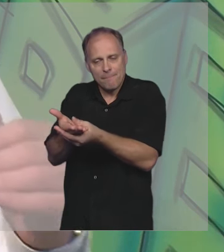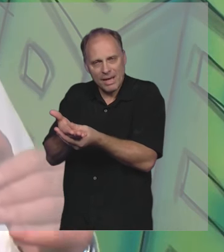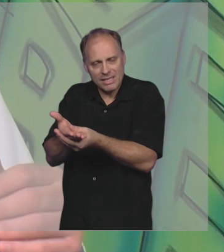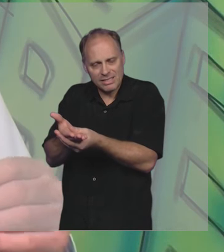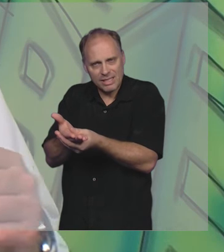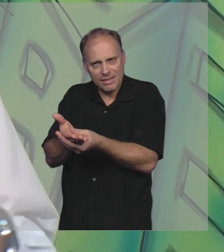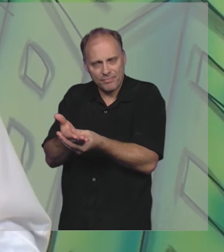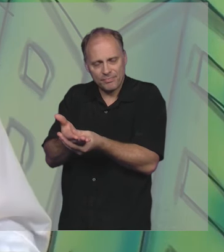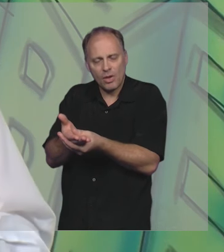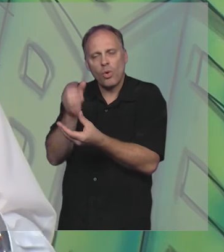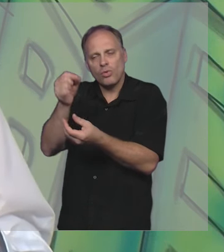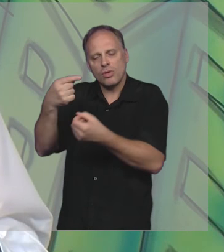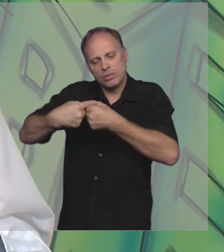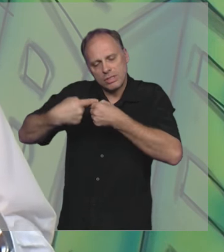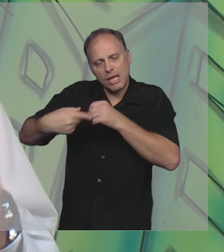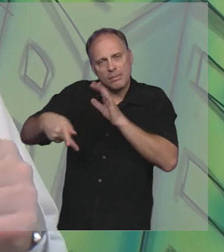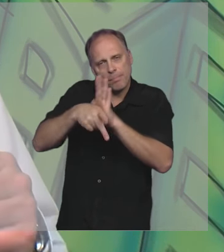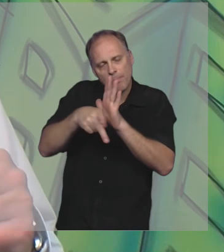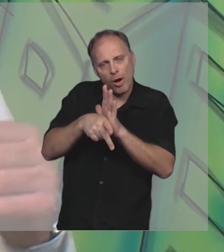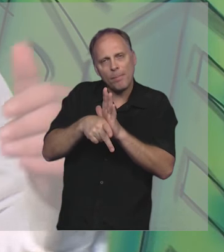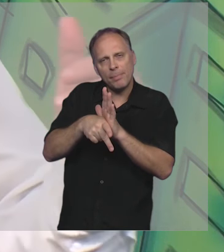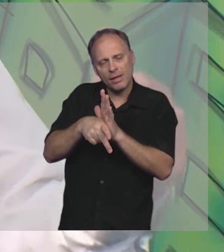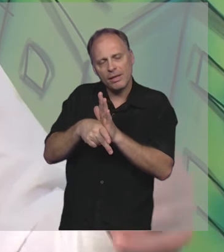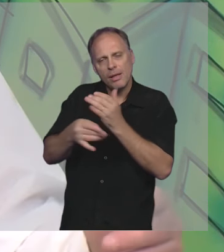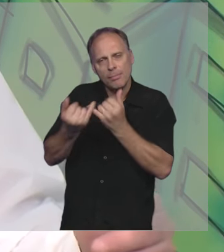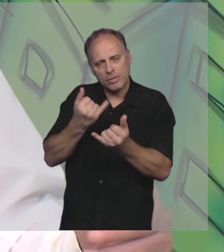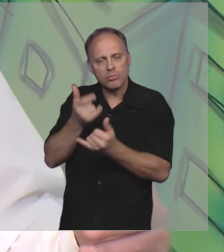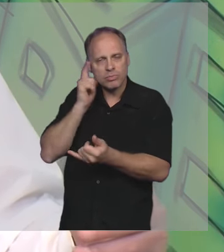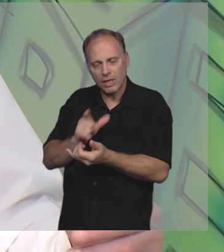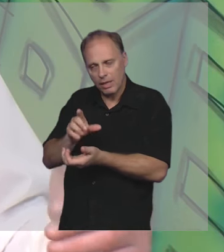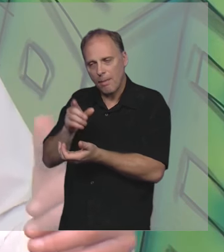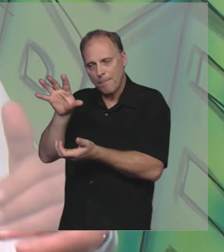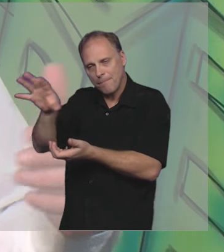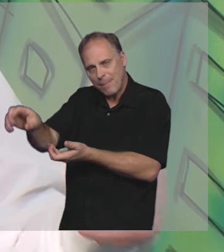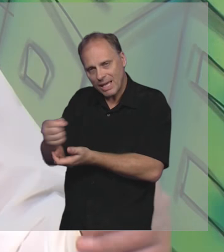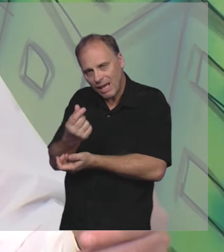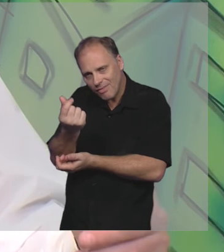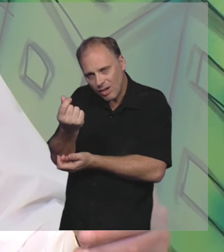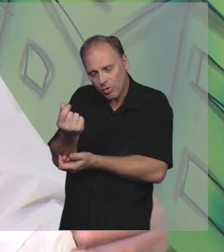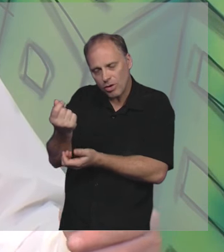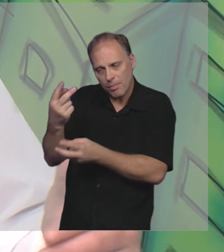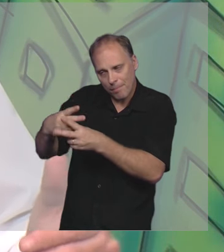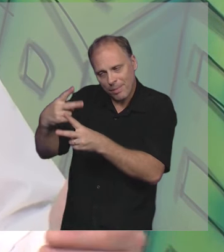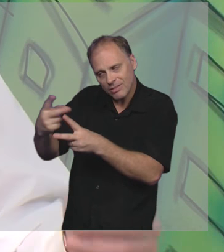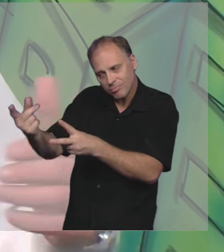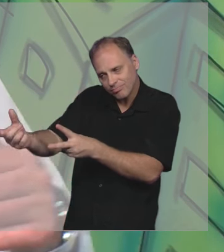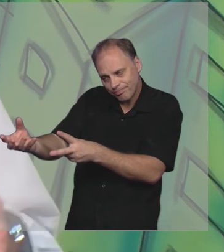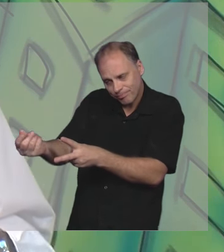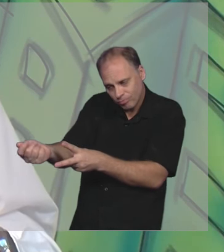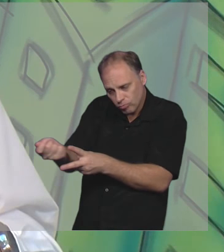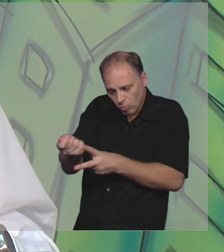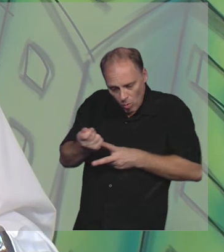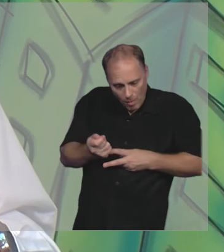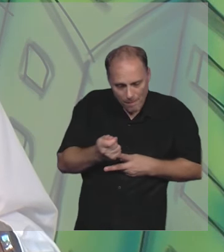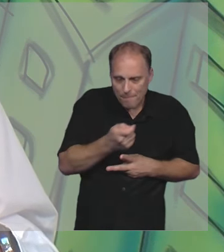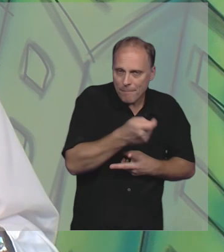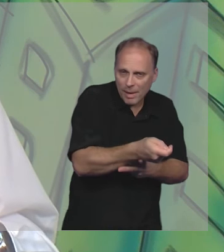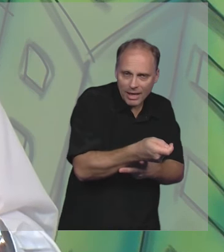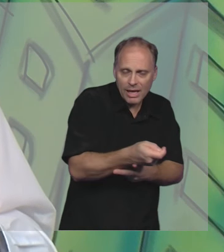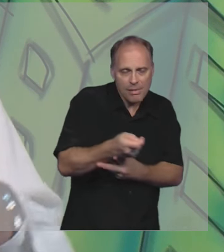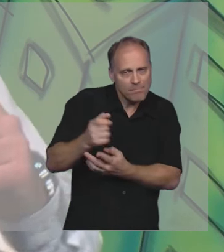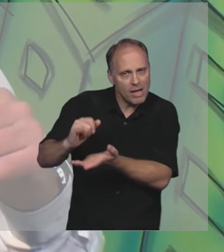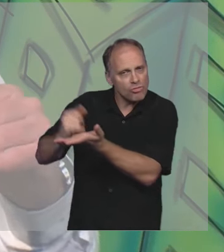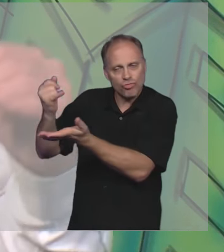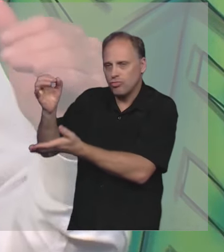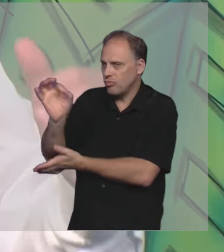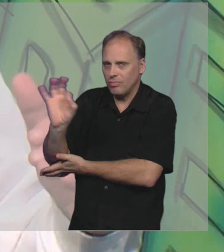uma contratualização onde os municípios pudessem adquirir uns valores por financiamento sem uma repatriação de